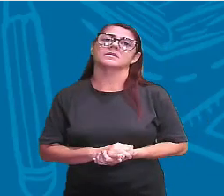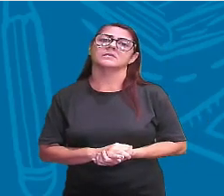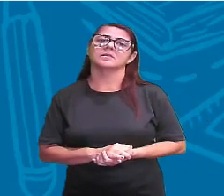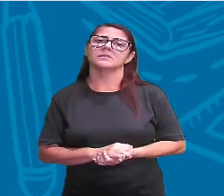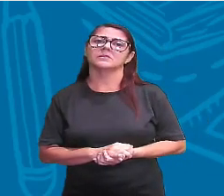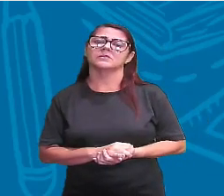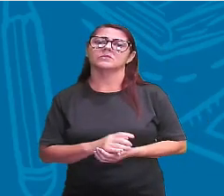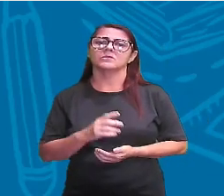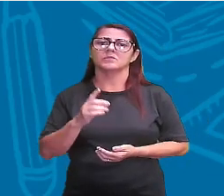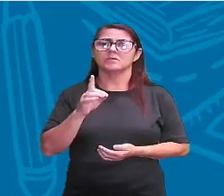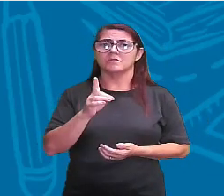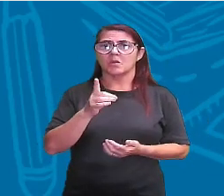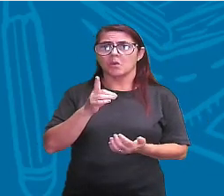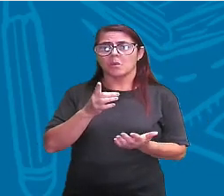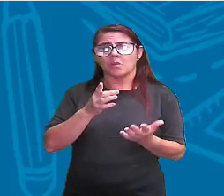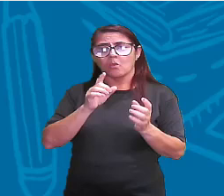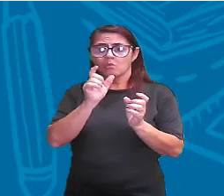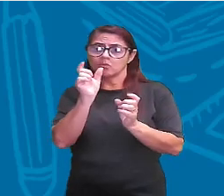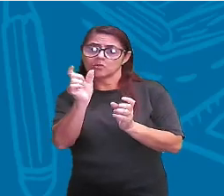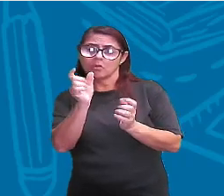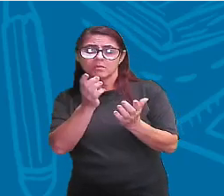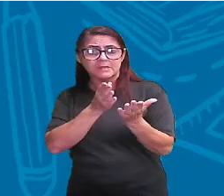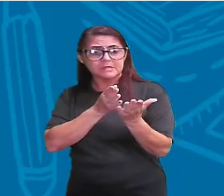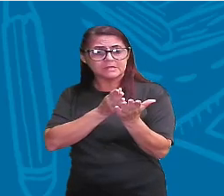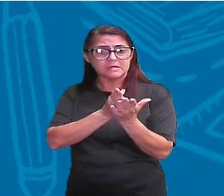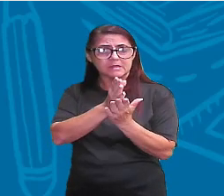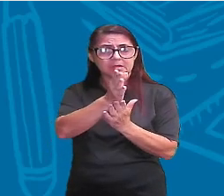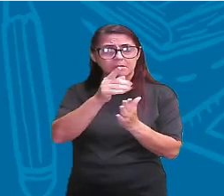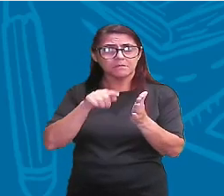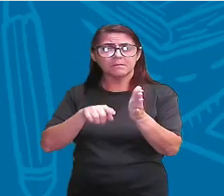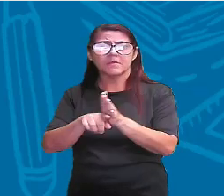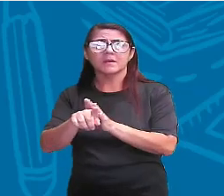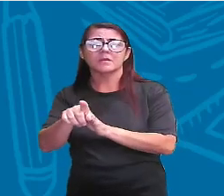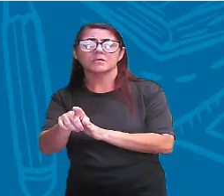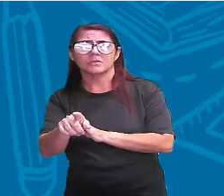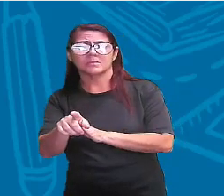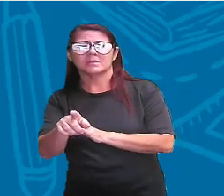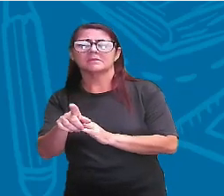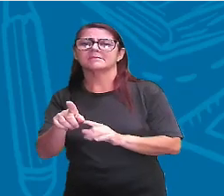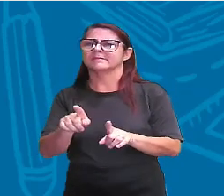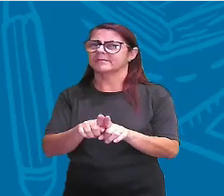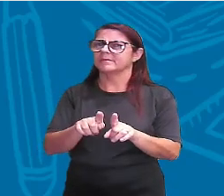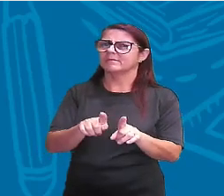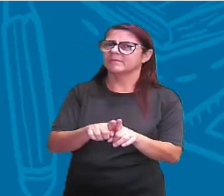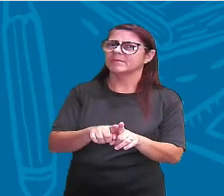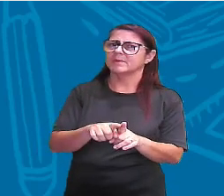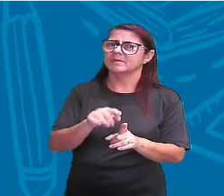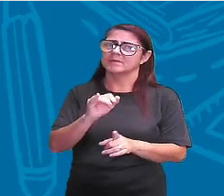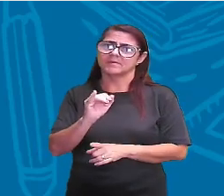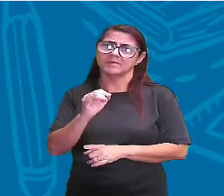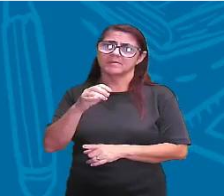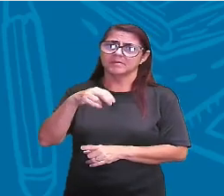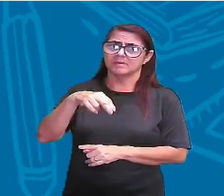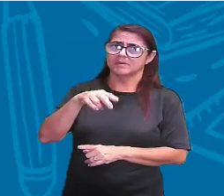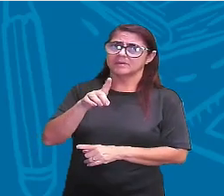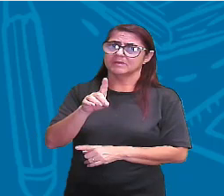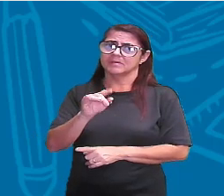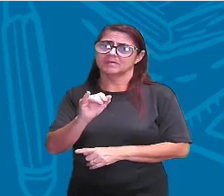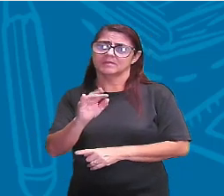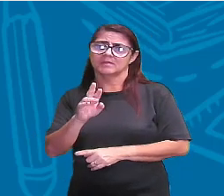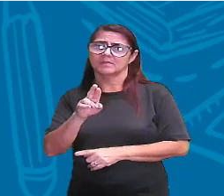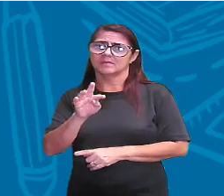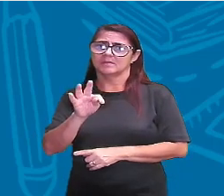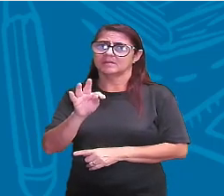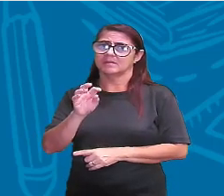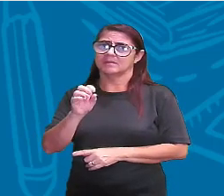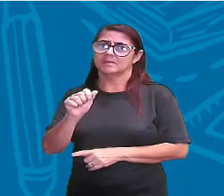forma direta, que é aquela, como o nome já diz, que a gente chega e fala logo a pergunta. E nós temos também a forma indireta, quando a gente organiza aquela frase todinha